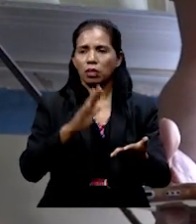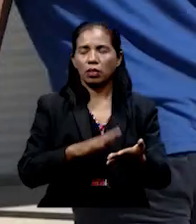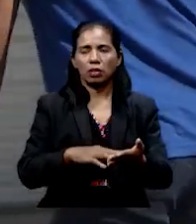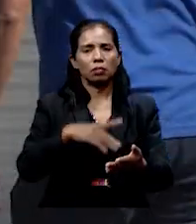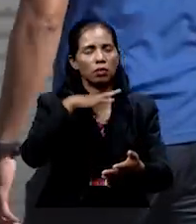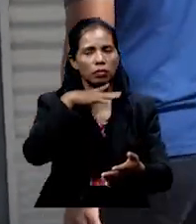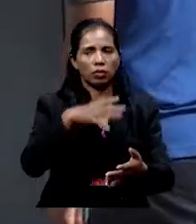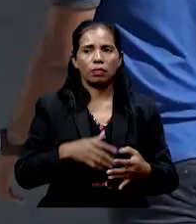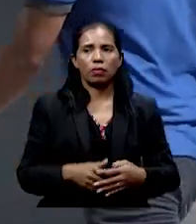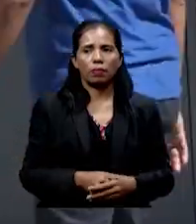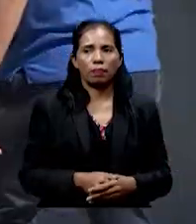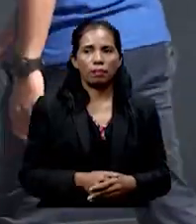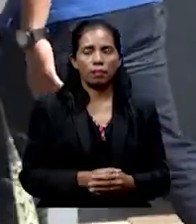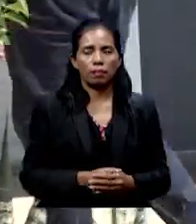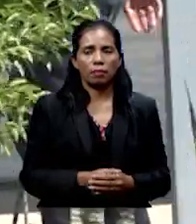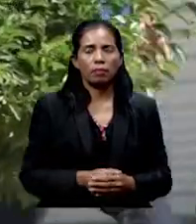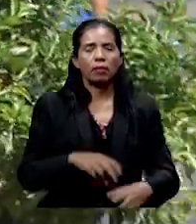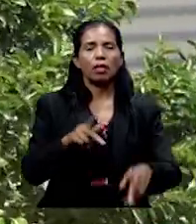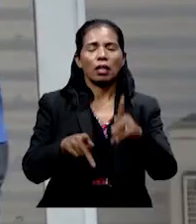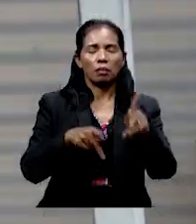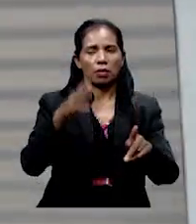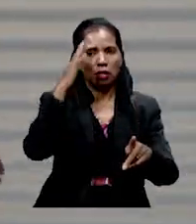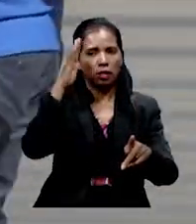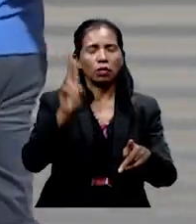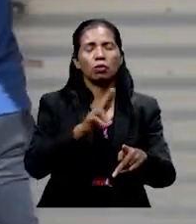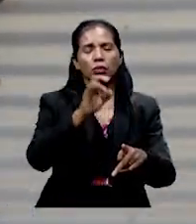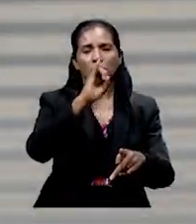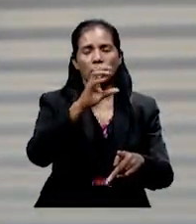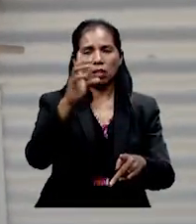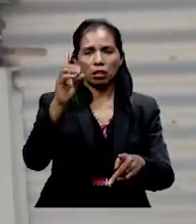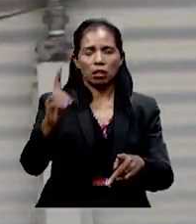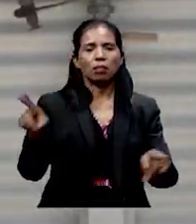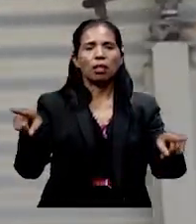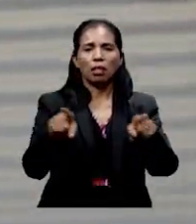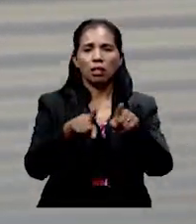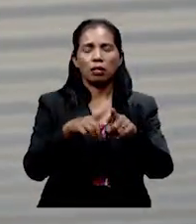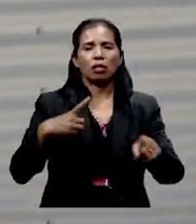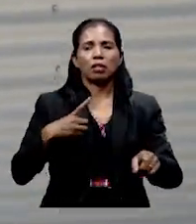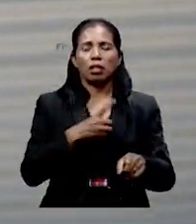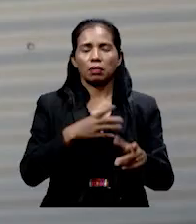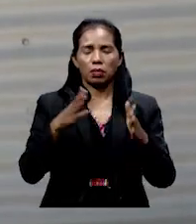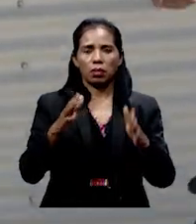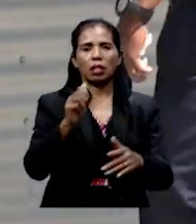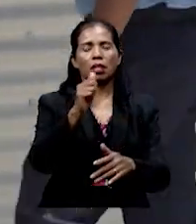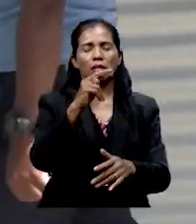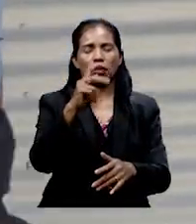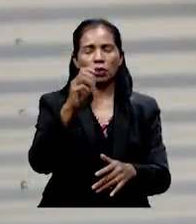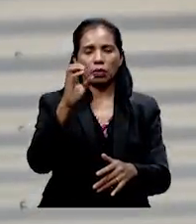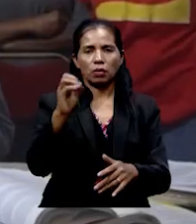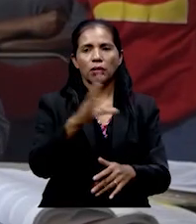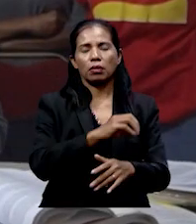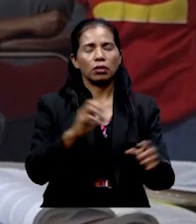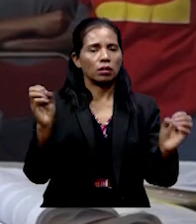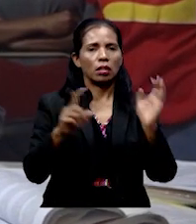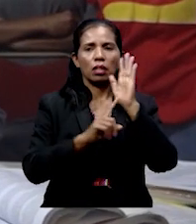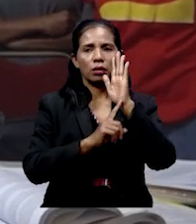foer. Foi na lais ne ia ema desconhecido usa de falso ou de sanha nessa deputado António Kalohan, mas bem a parte la